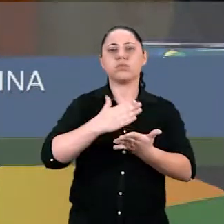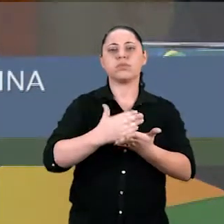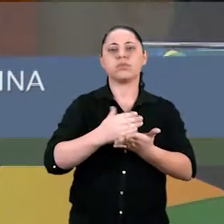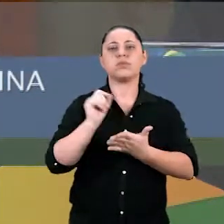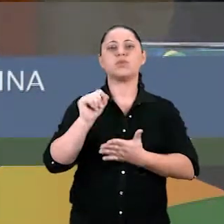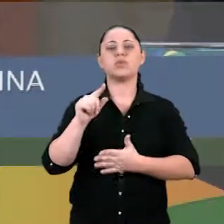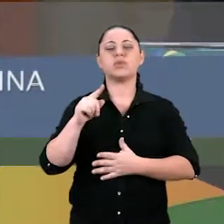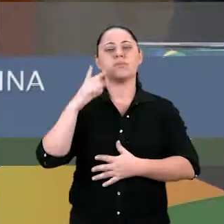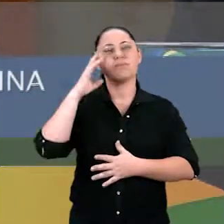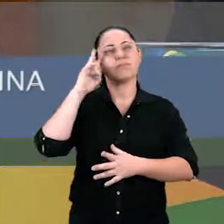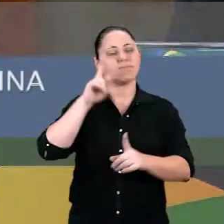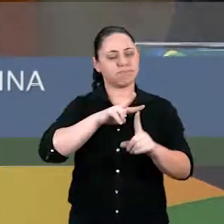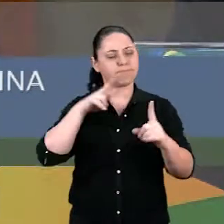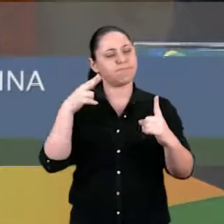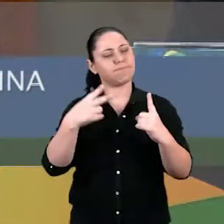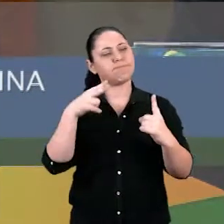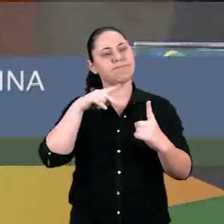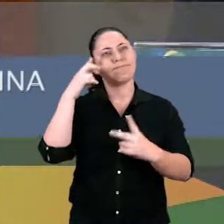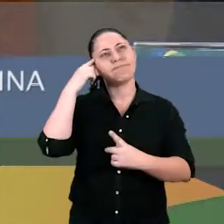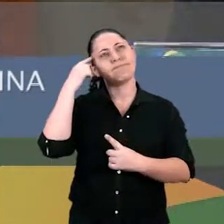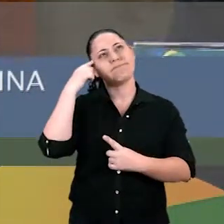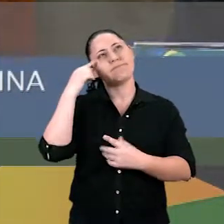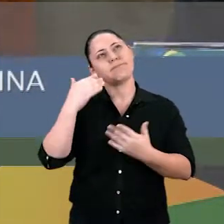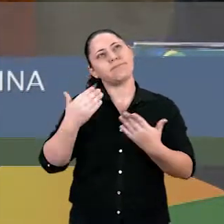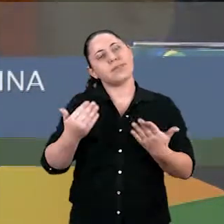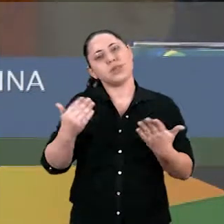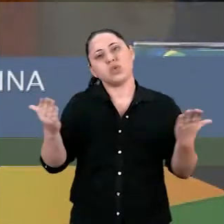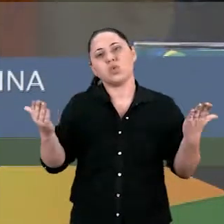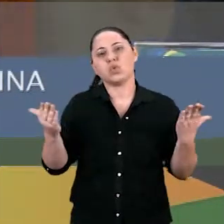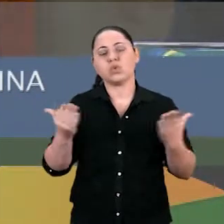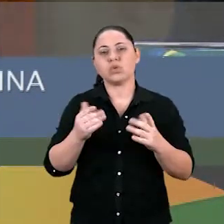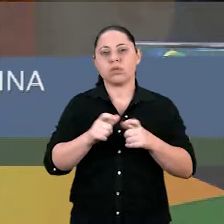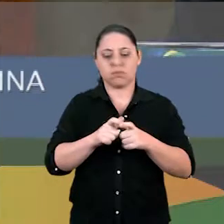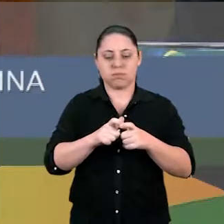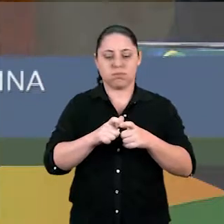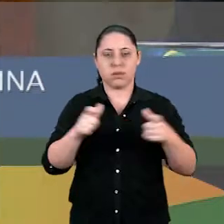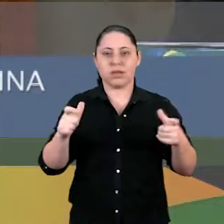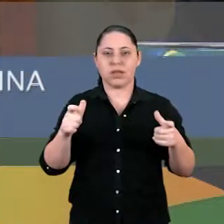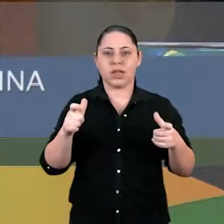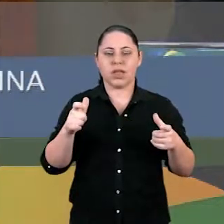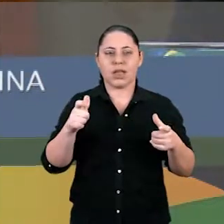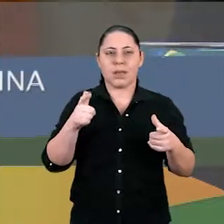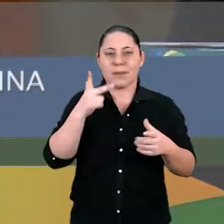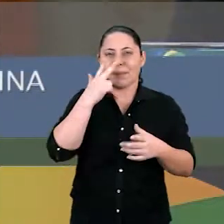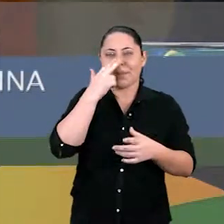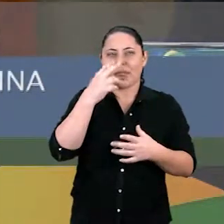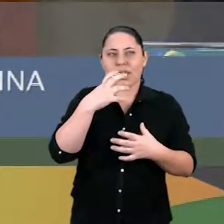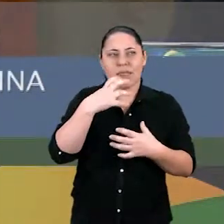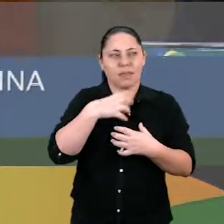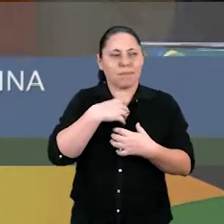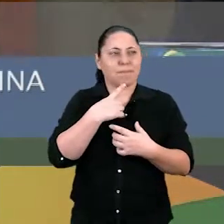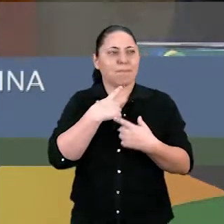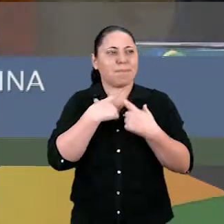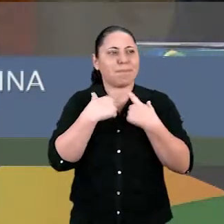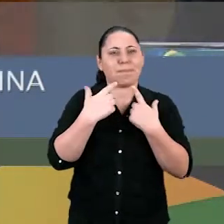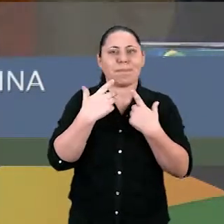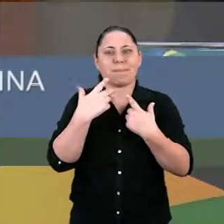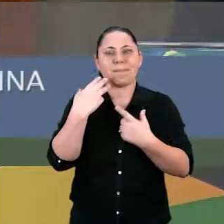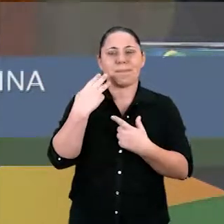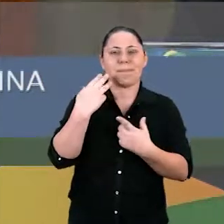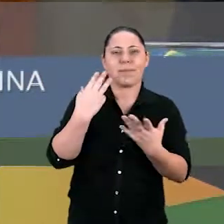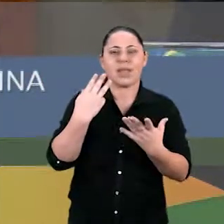ponto de partida da minha reflexão. E hoje, para aumentar esse sabor de déjà vu da